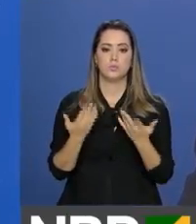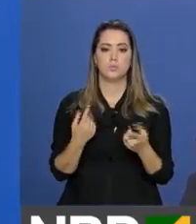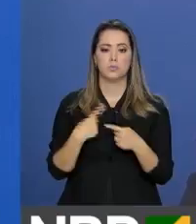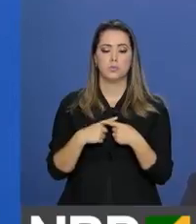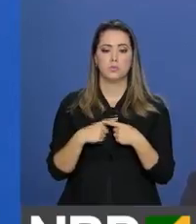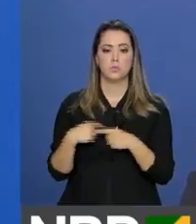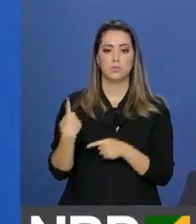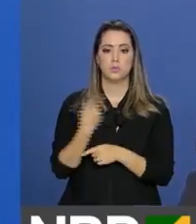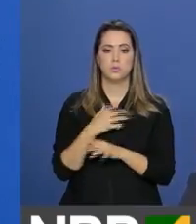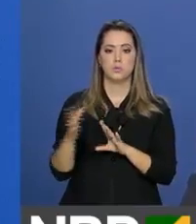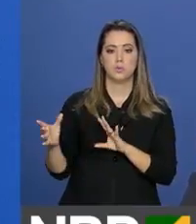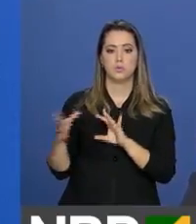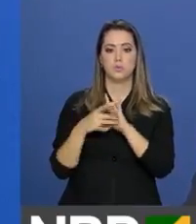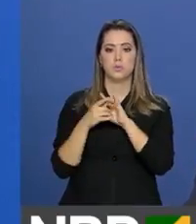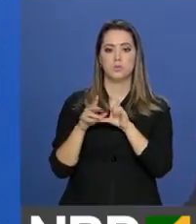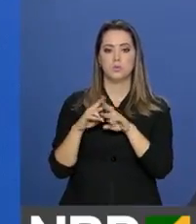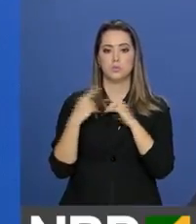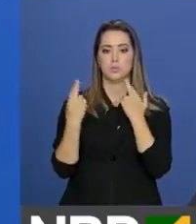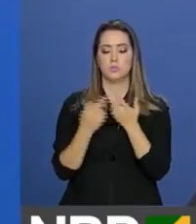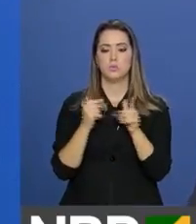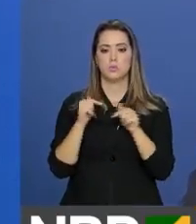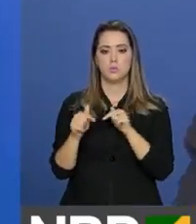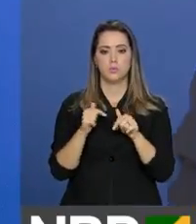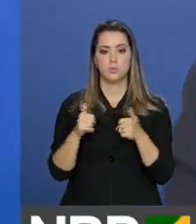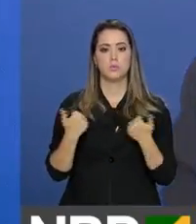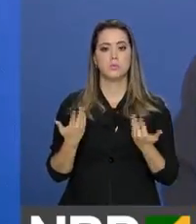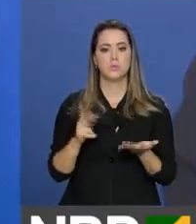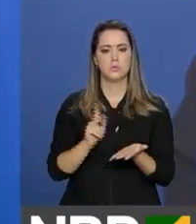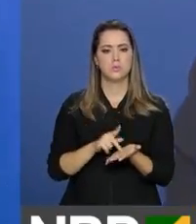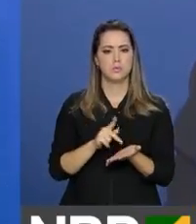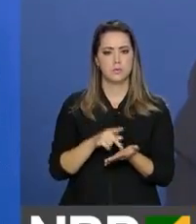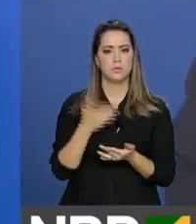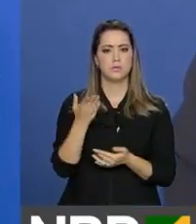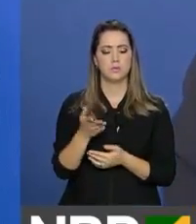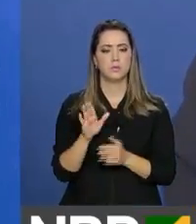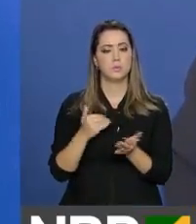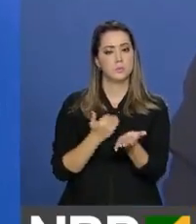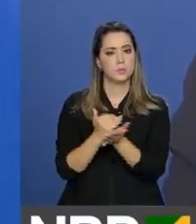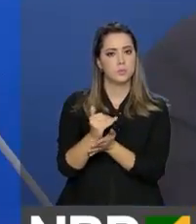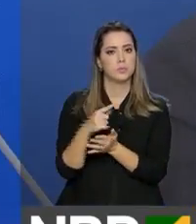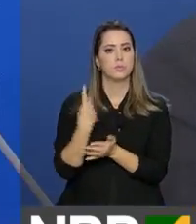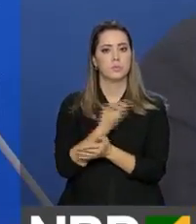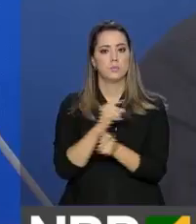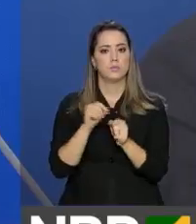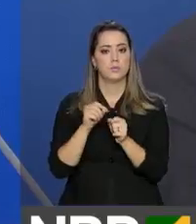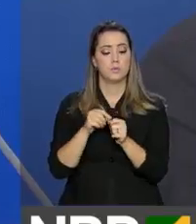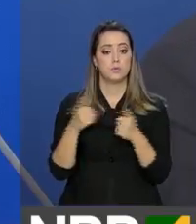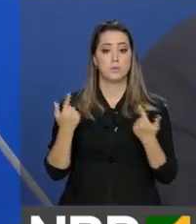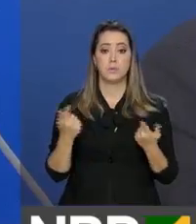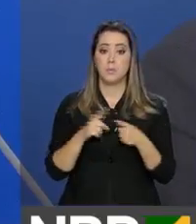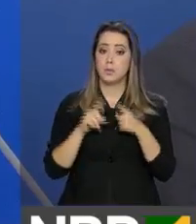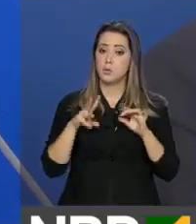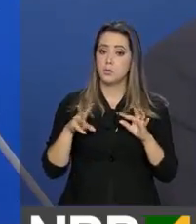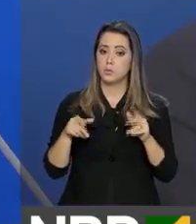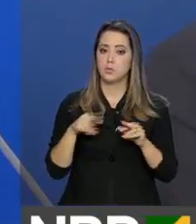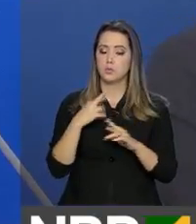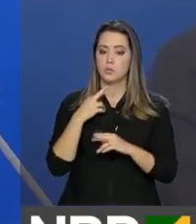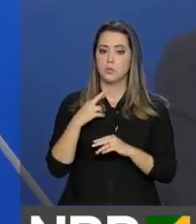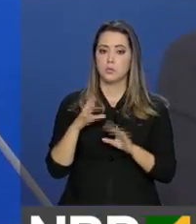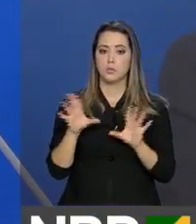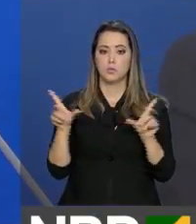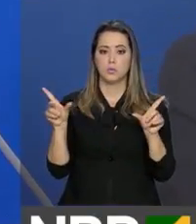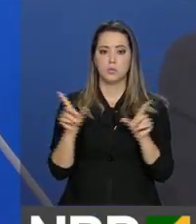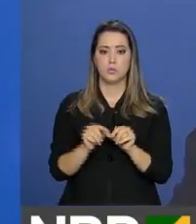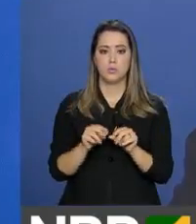por estarem aqui para uma reunião de trabalho. Na verdade, esta é uma introdução que nós estamos fazendo, mas tudo se resume a